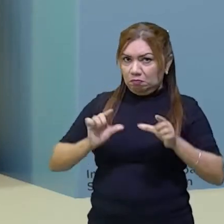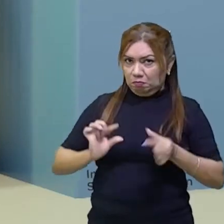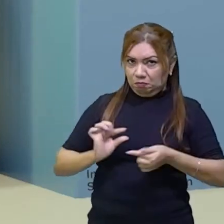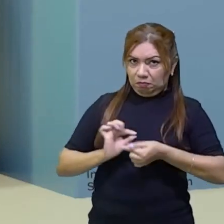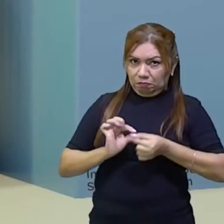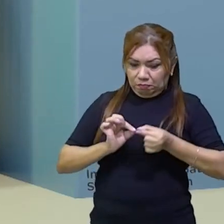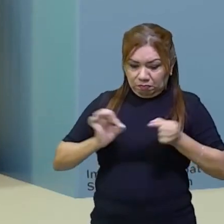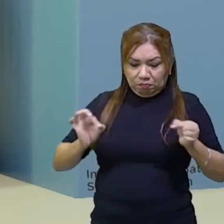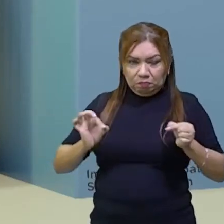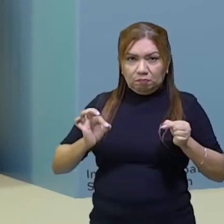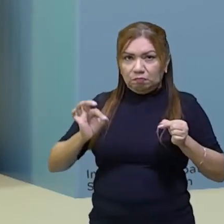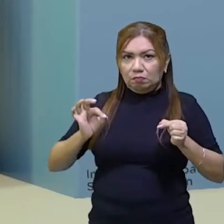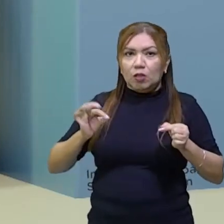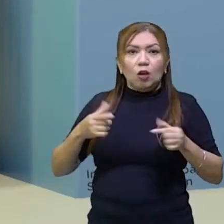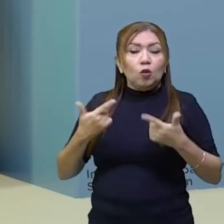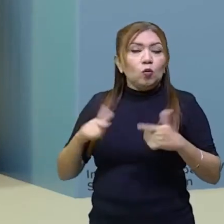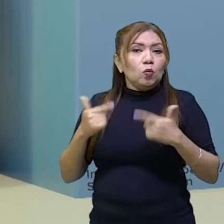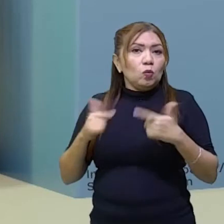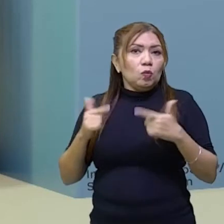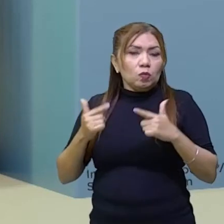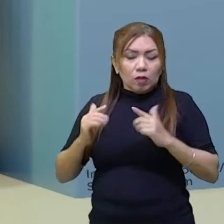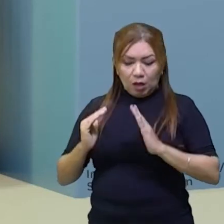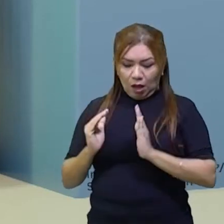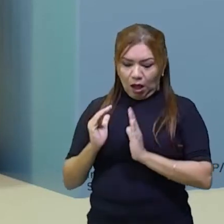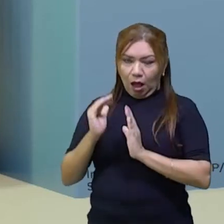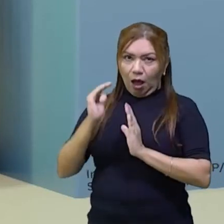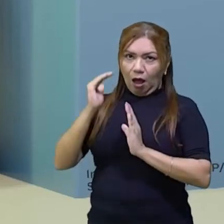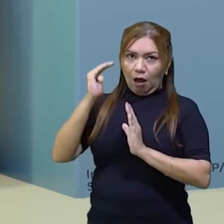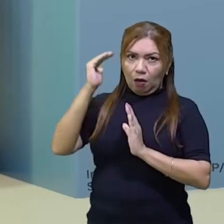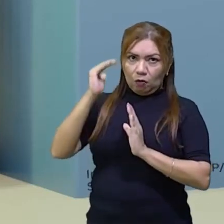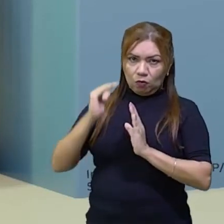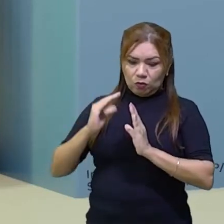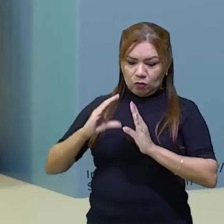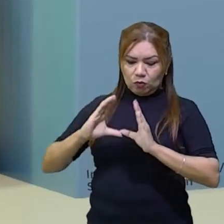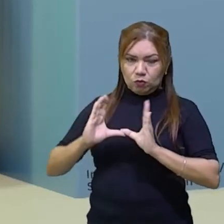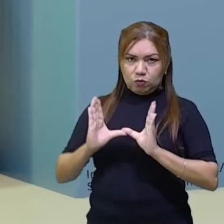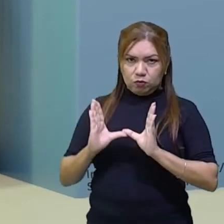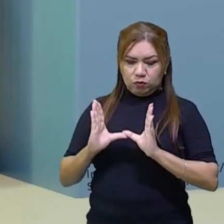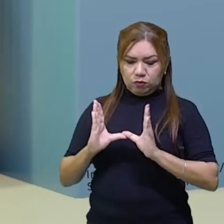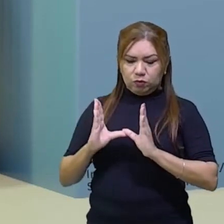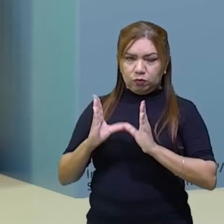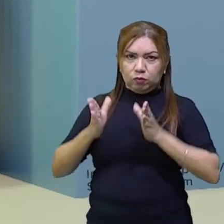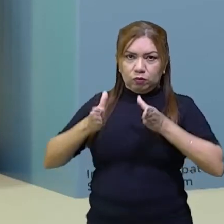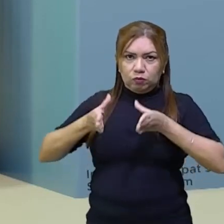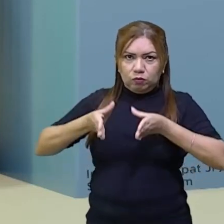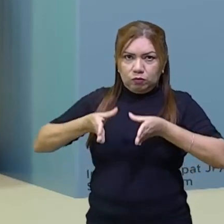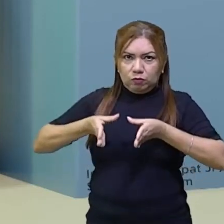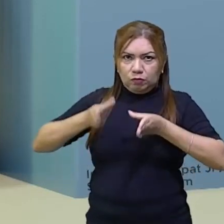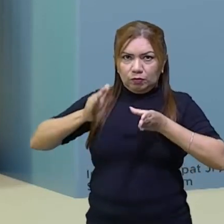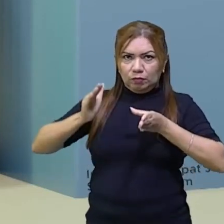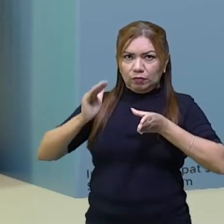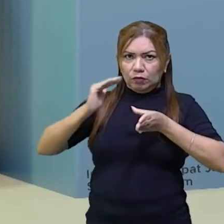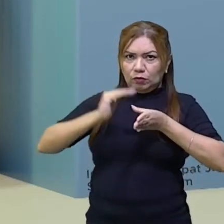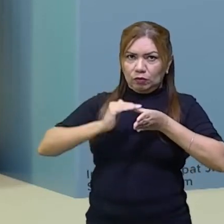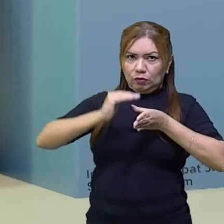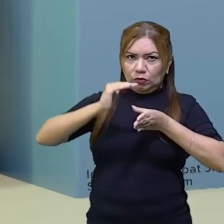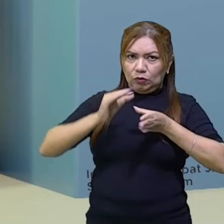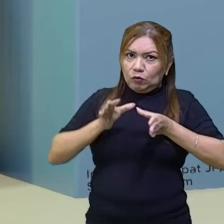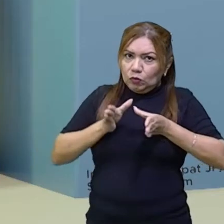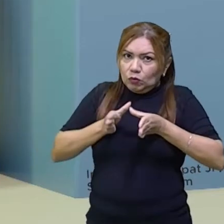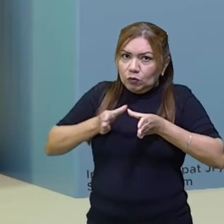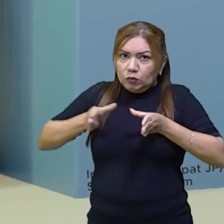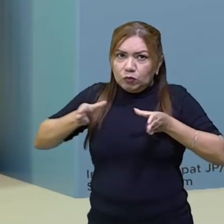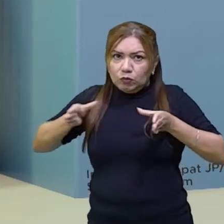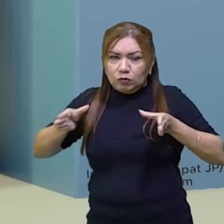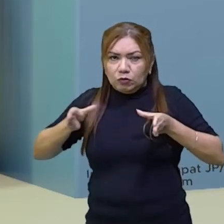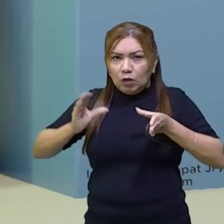mas eles não têm as não possuem altura já as figuras espaciais apresenta tanto comprimento